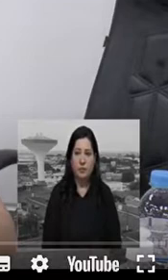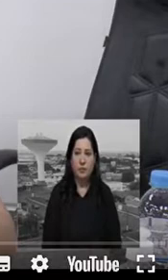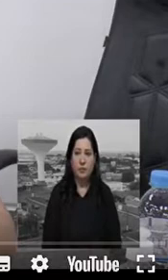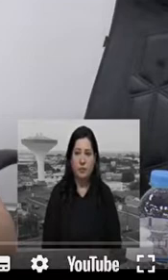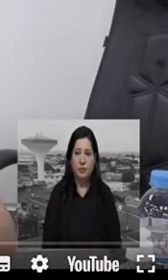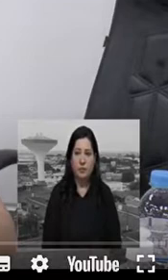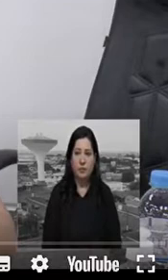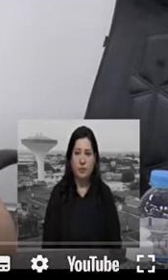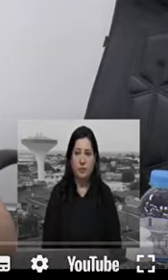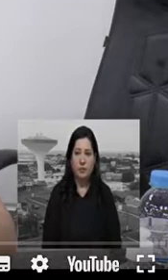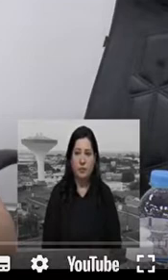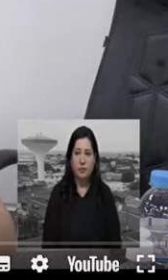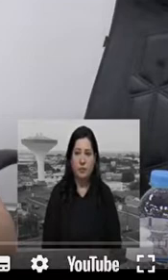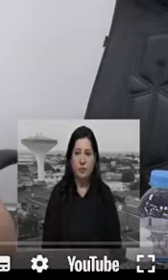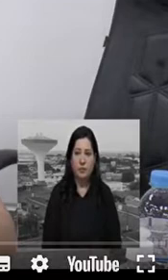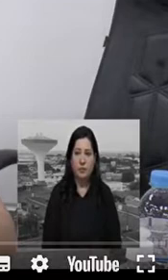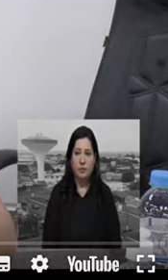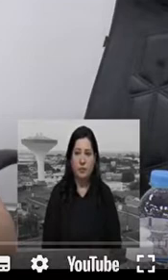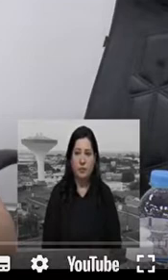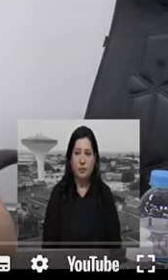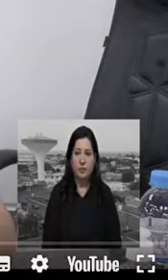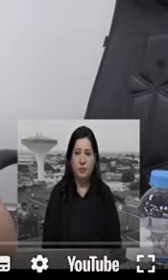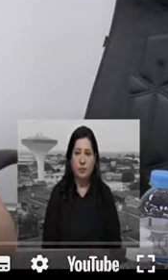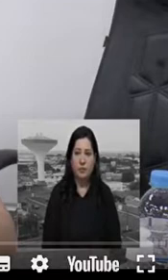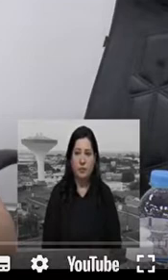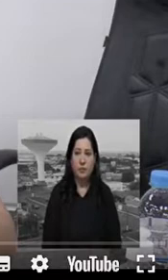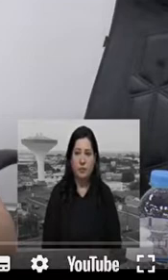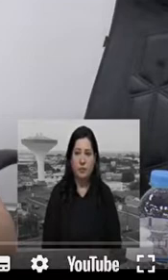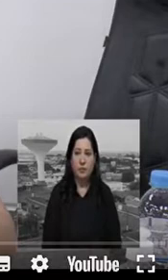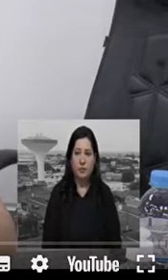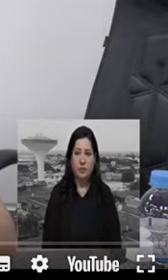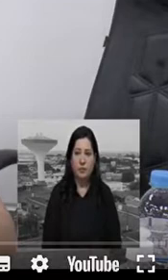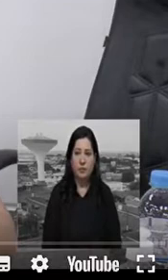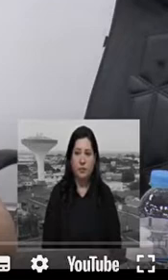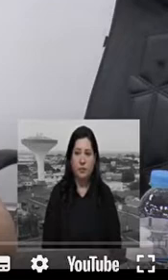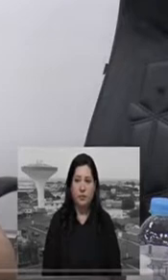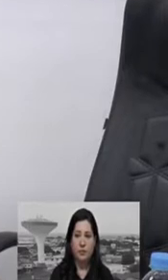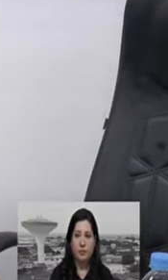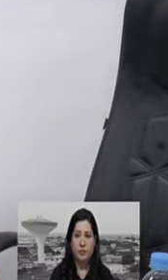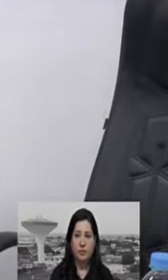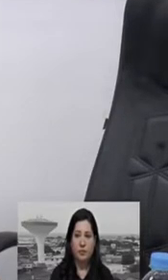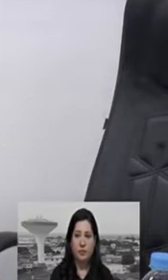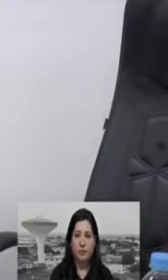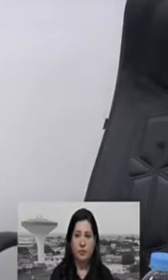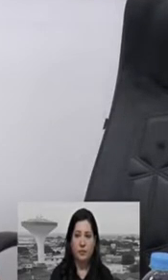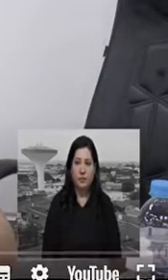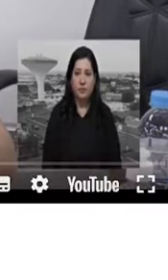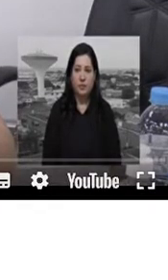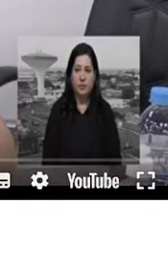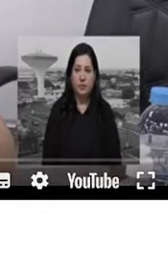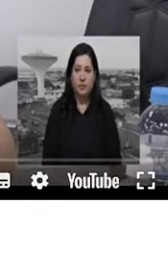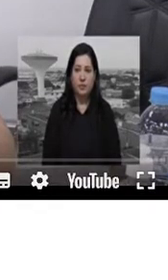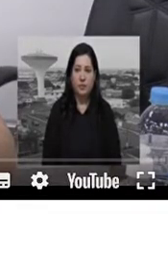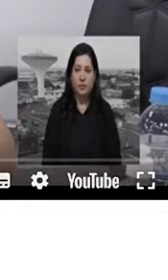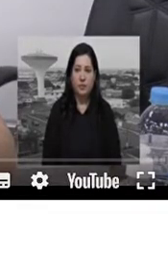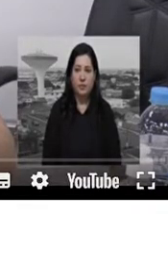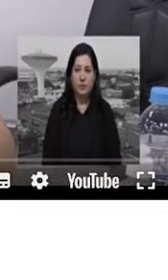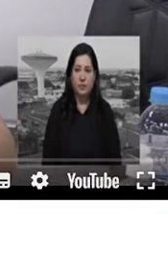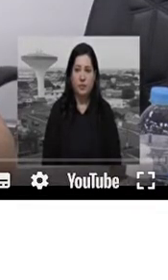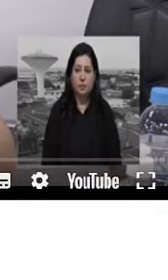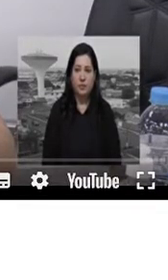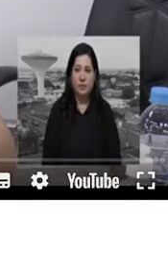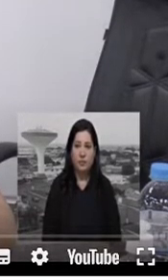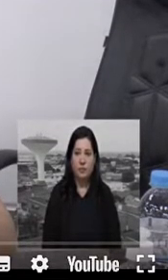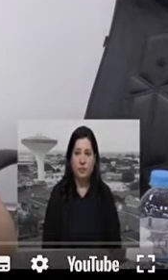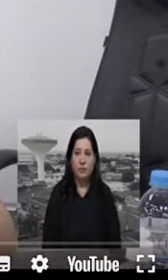fala da vereadora Roberta estufa na ela que é do PT E ontem é fez aqui usou a palavra